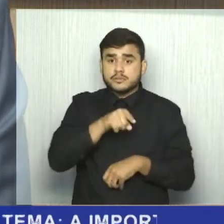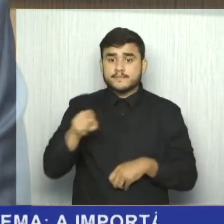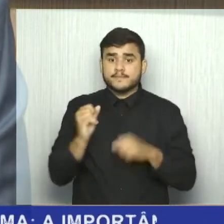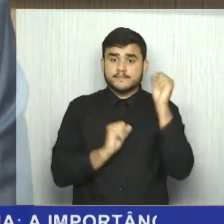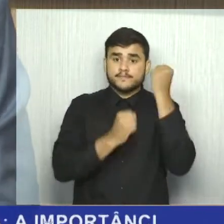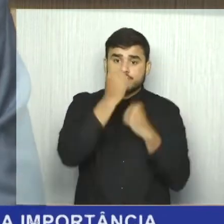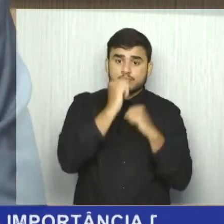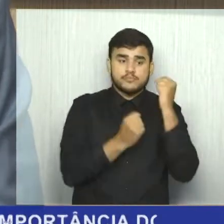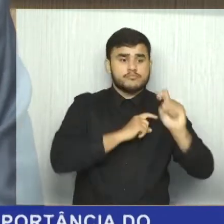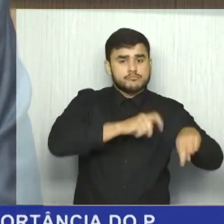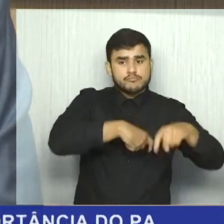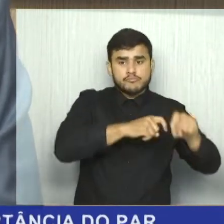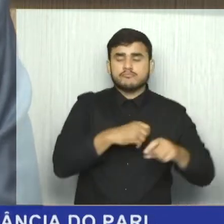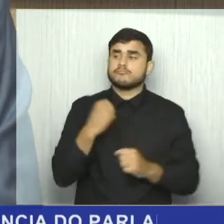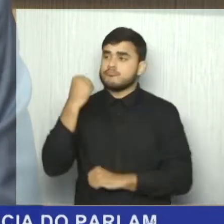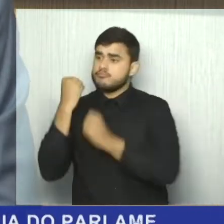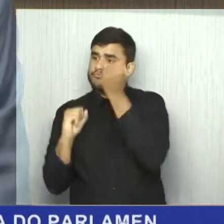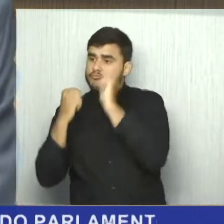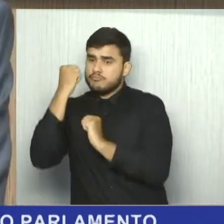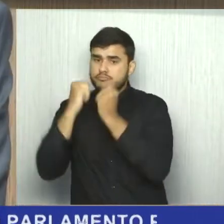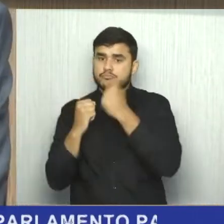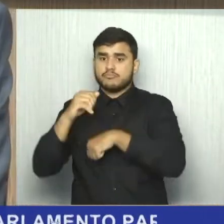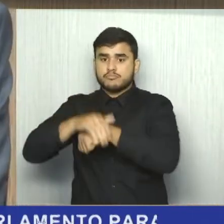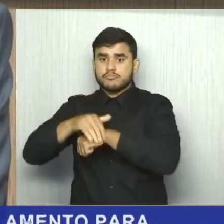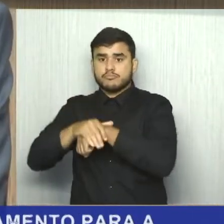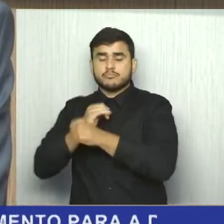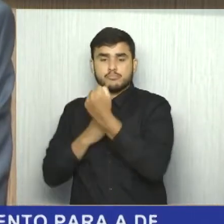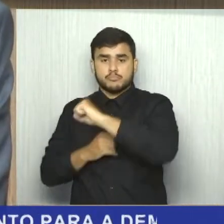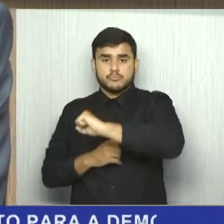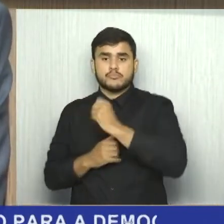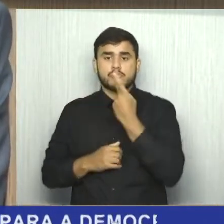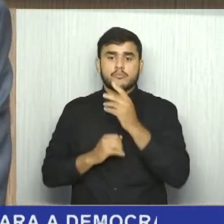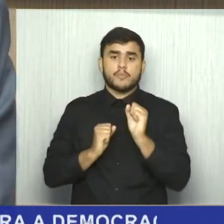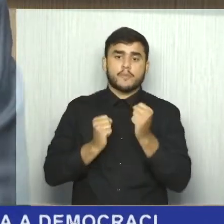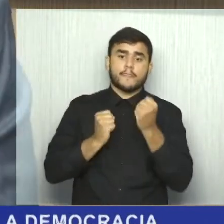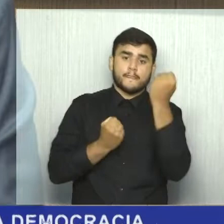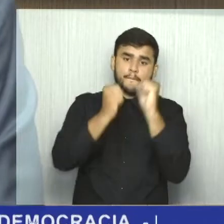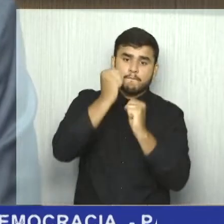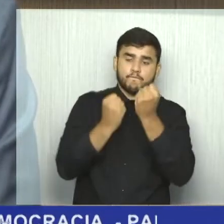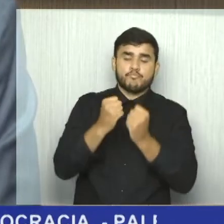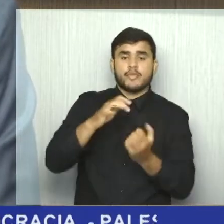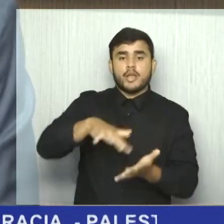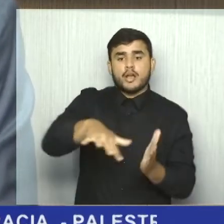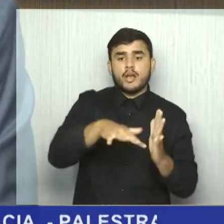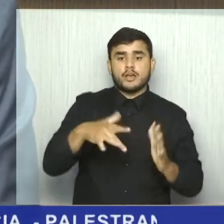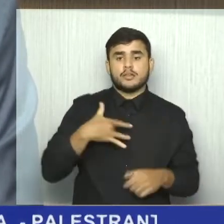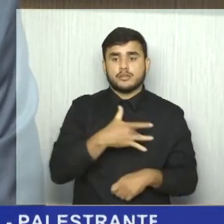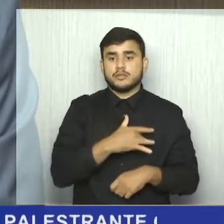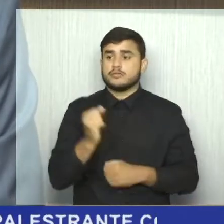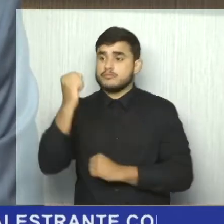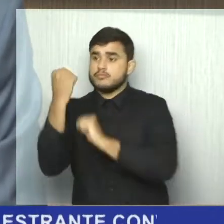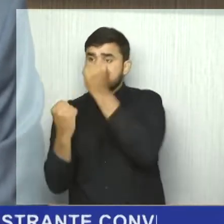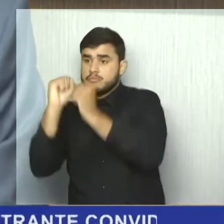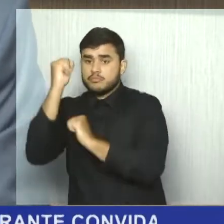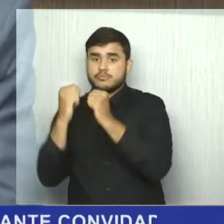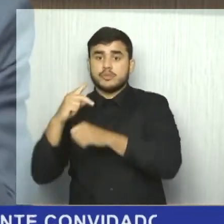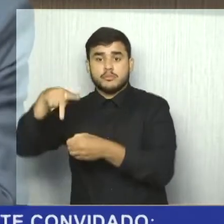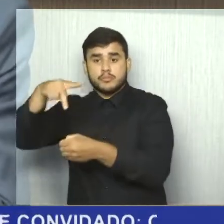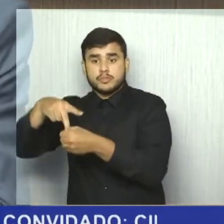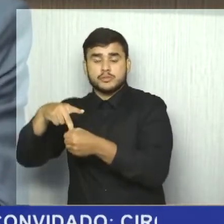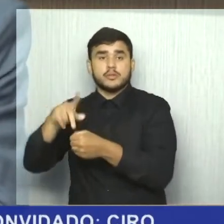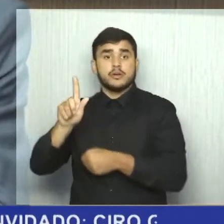do agronegócio, complexo industrial da defesa, complexo industrial da saúde, complexo industrial do petróleo, gás e bioenergia.